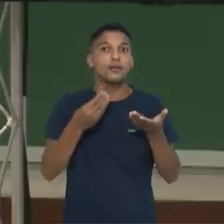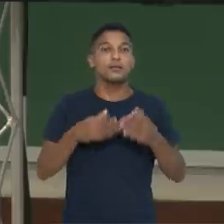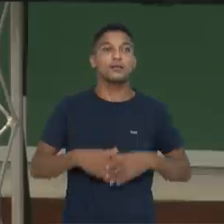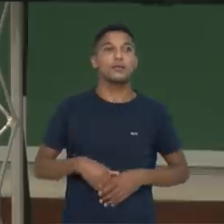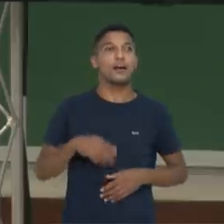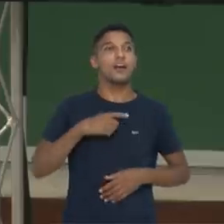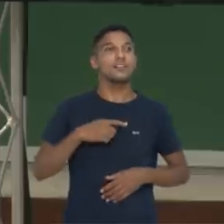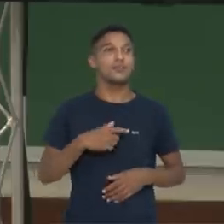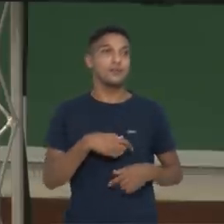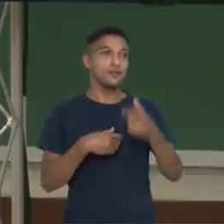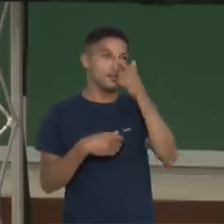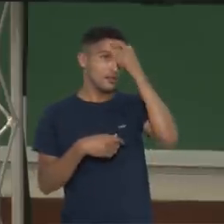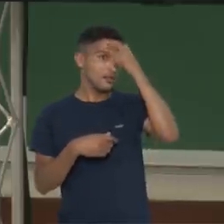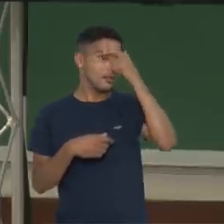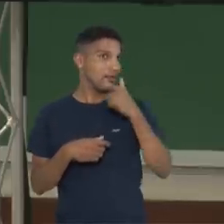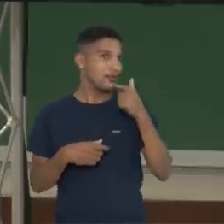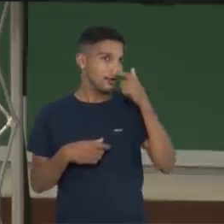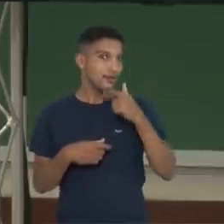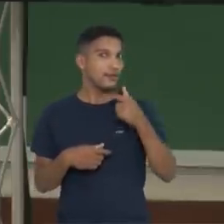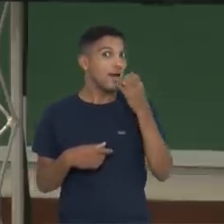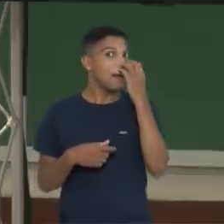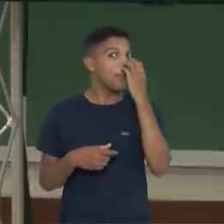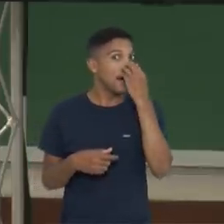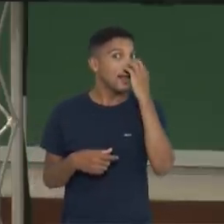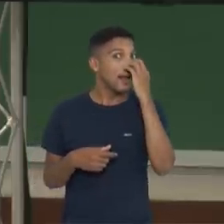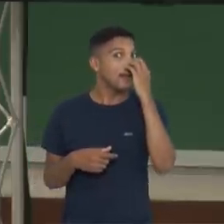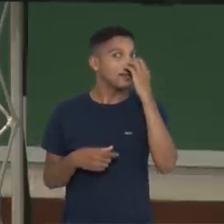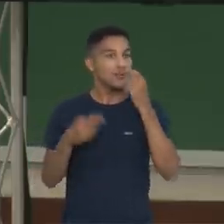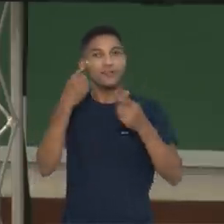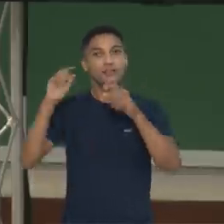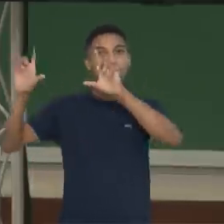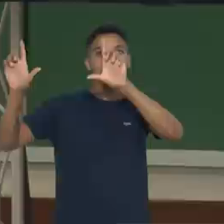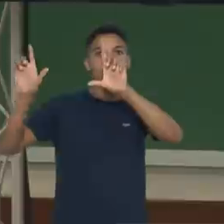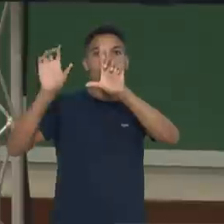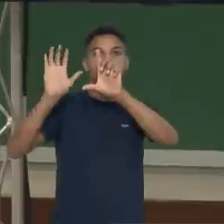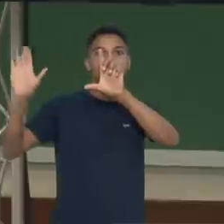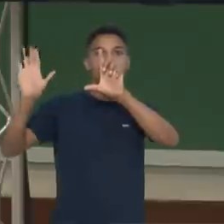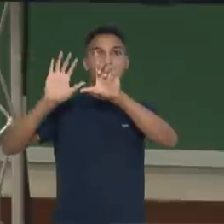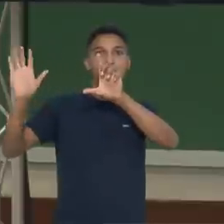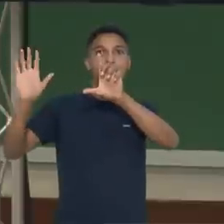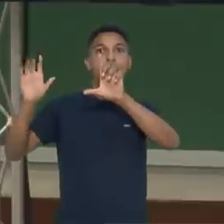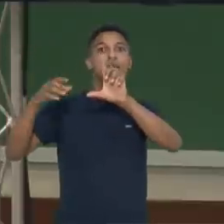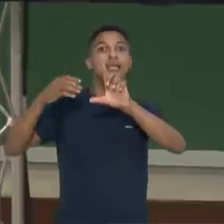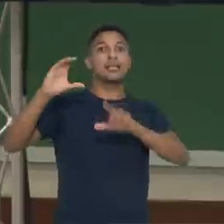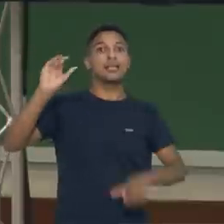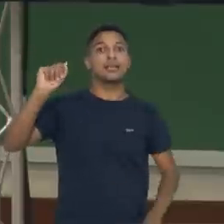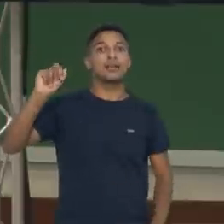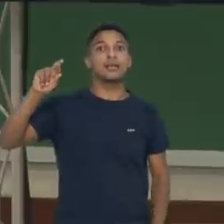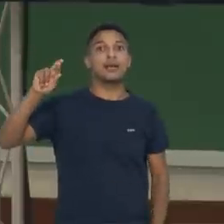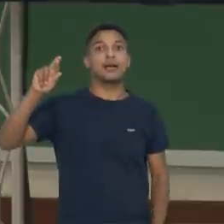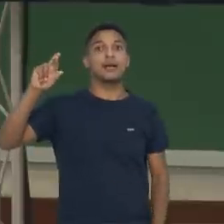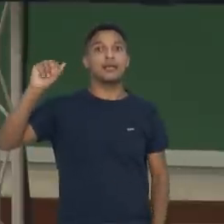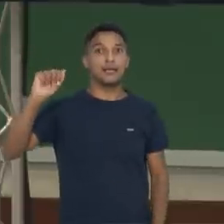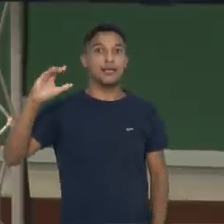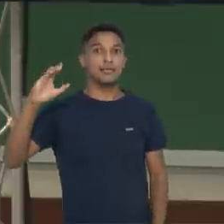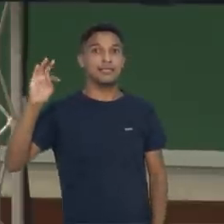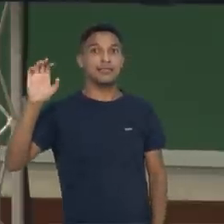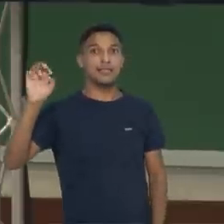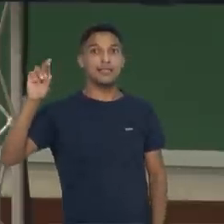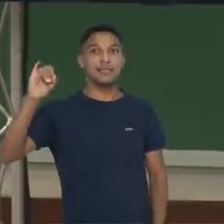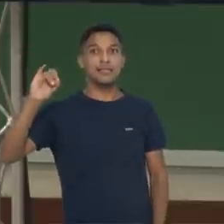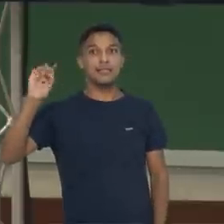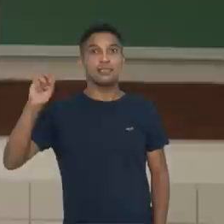palhaça Sombrinha, né? Nos chamando para essa oficina, né, de caracterização. Espero que vocês